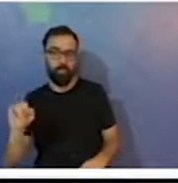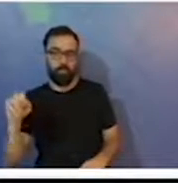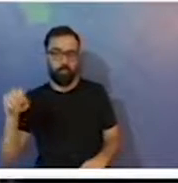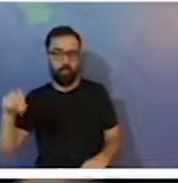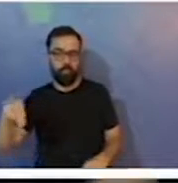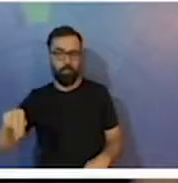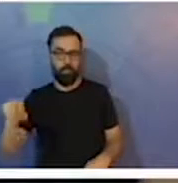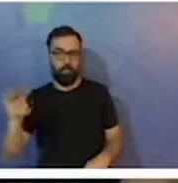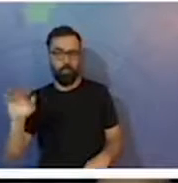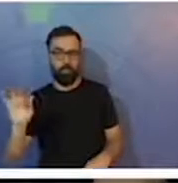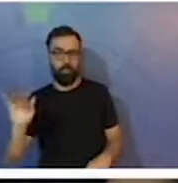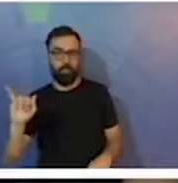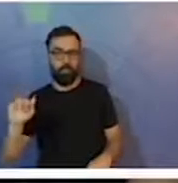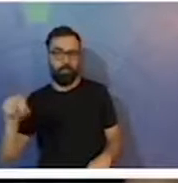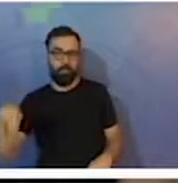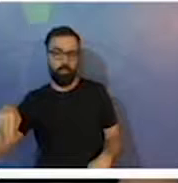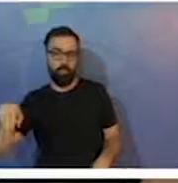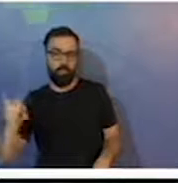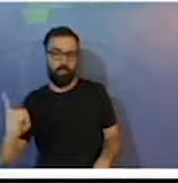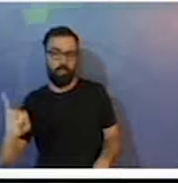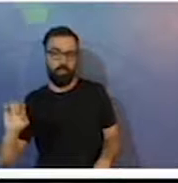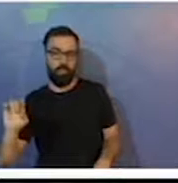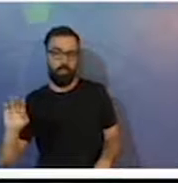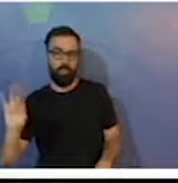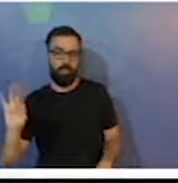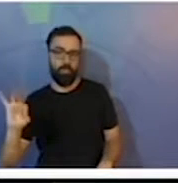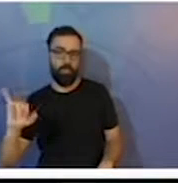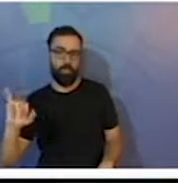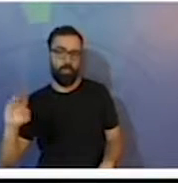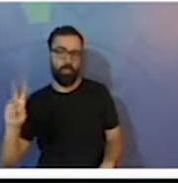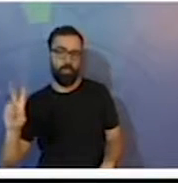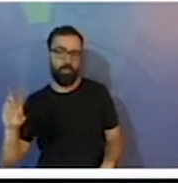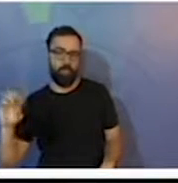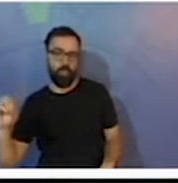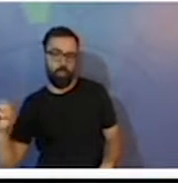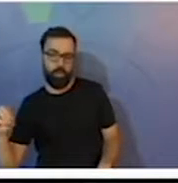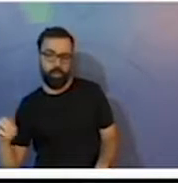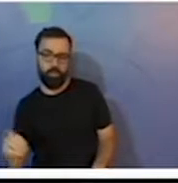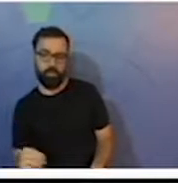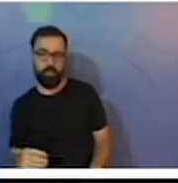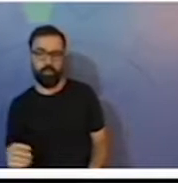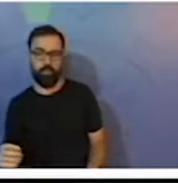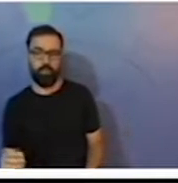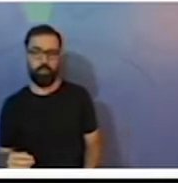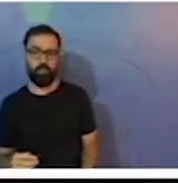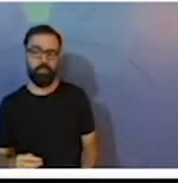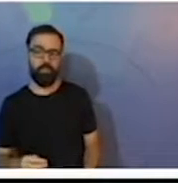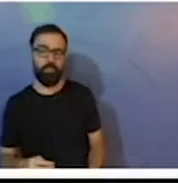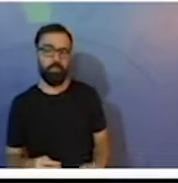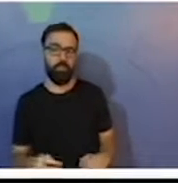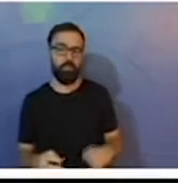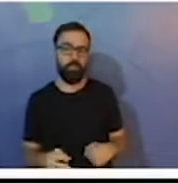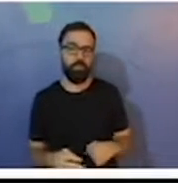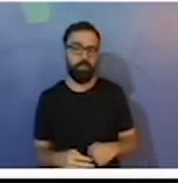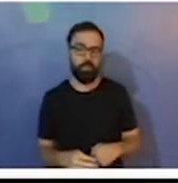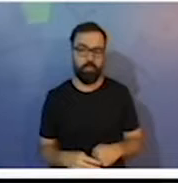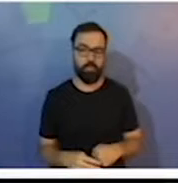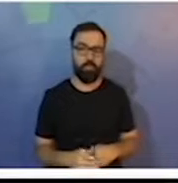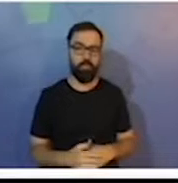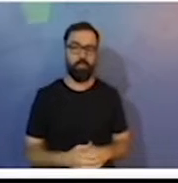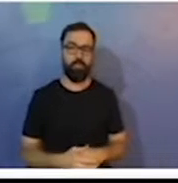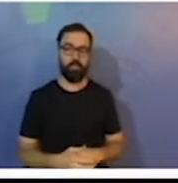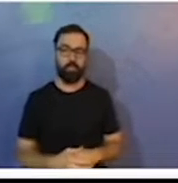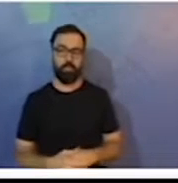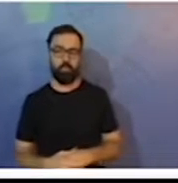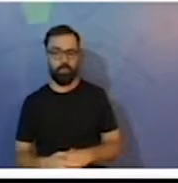dica para você aqui ó letra Deus verbos mais usados São já são os estado porque e aqui ó